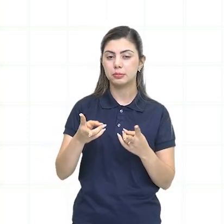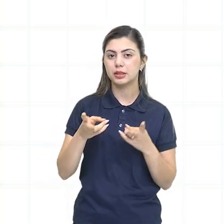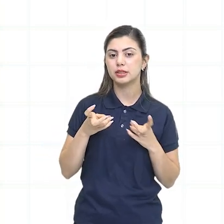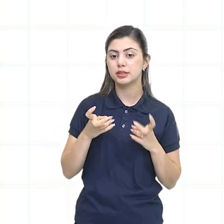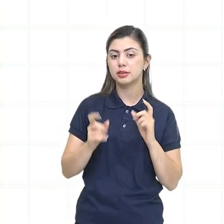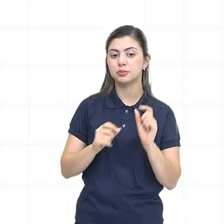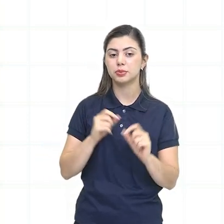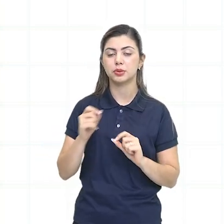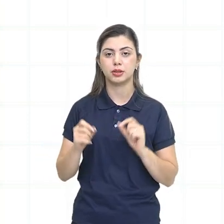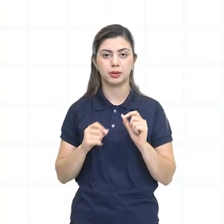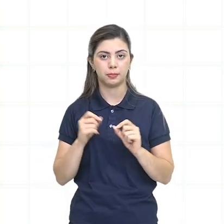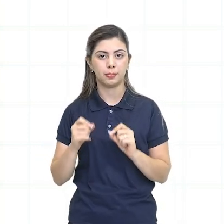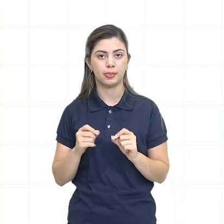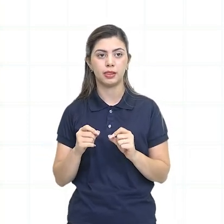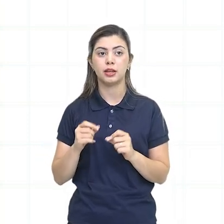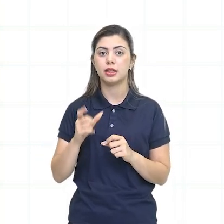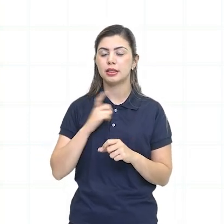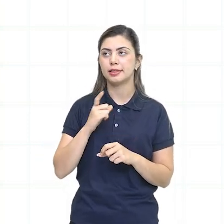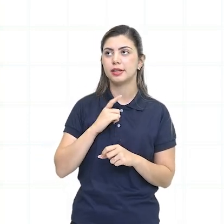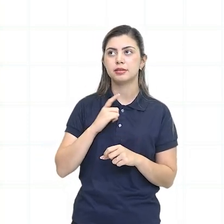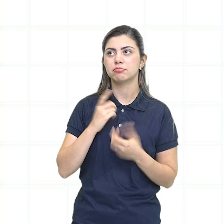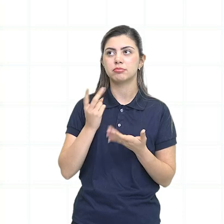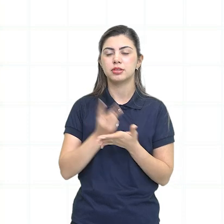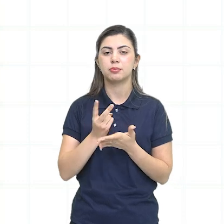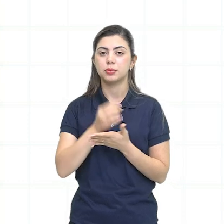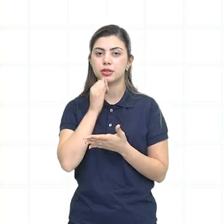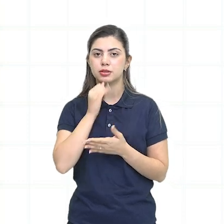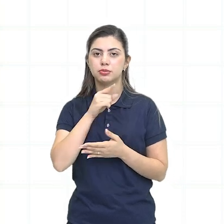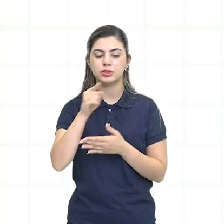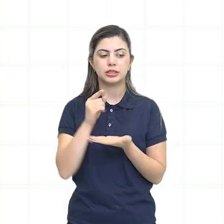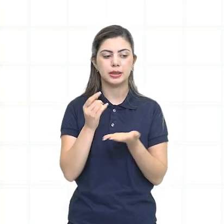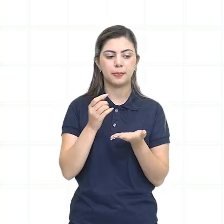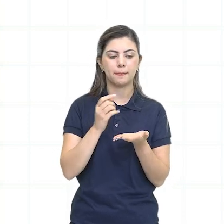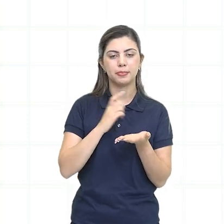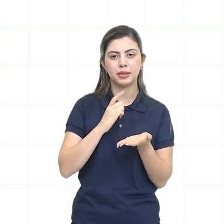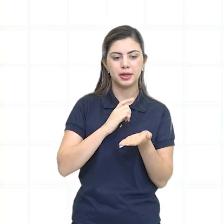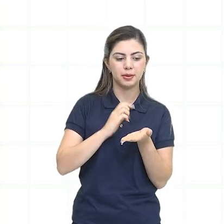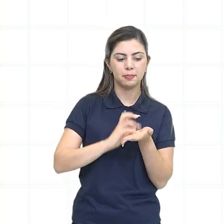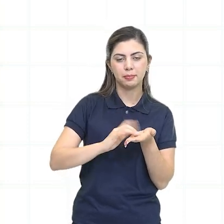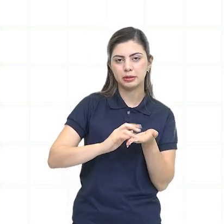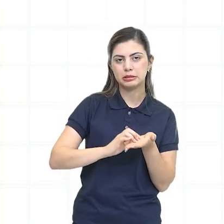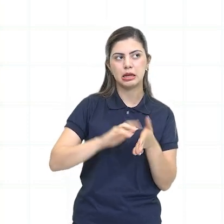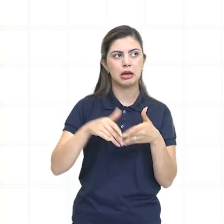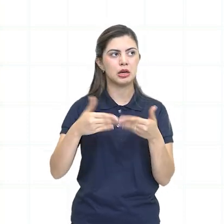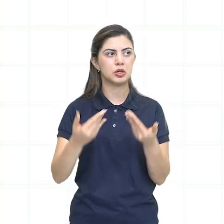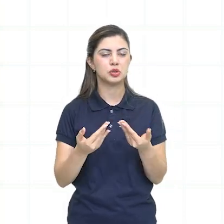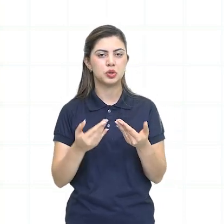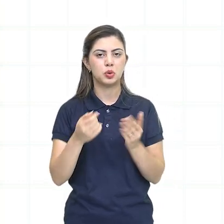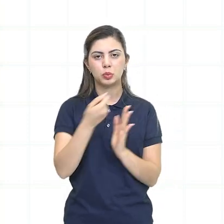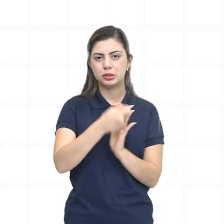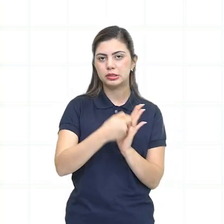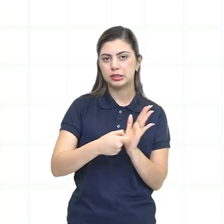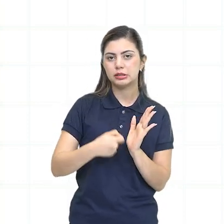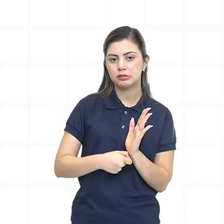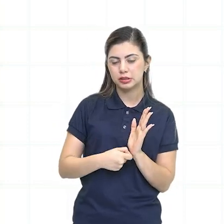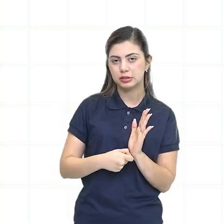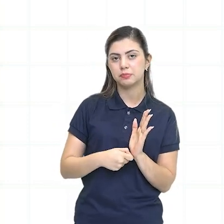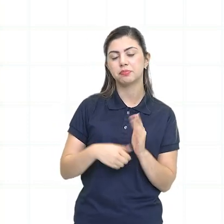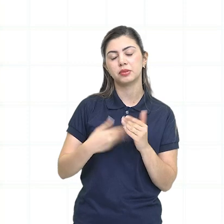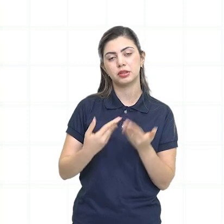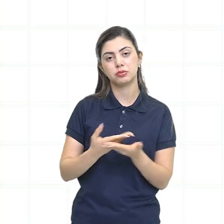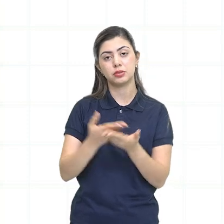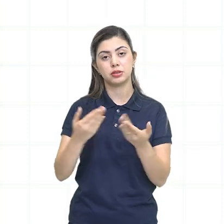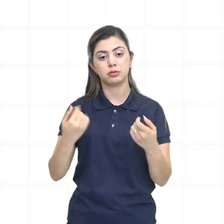for fazer, né, uma mensagem, vou escrever uma mensagem, fazer um bilhetinho, qualquer coisa, você tem